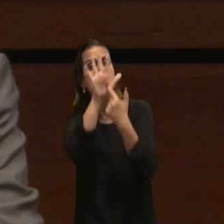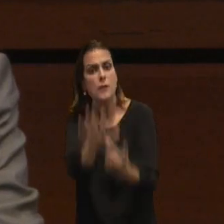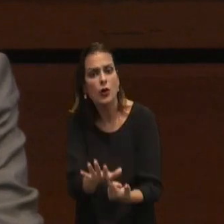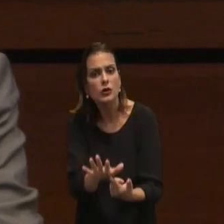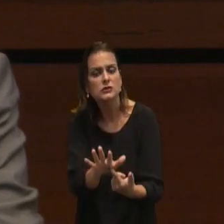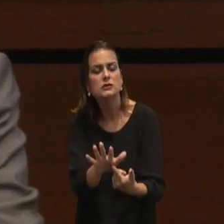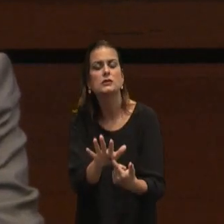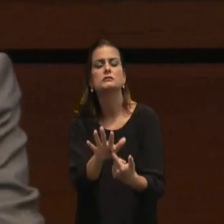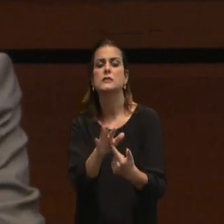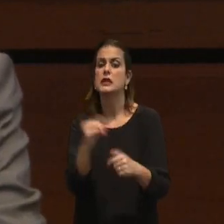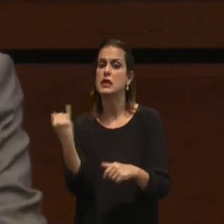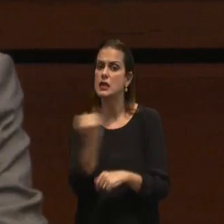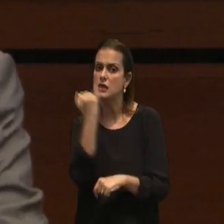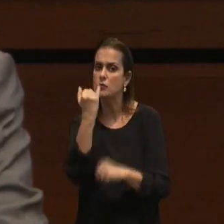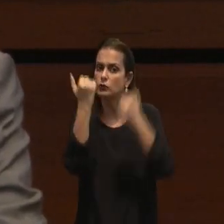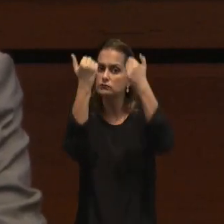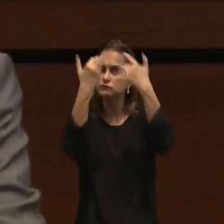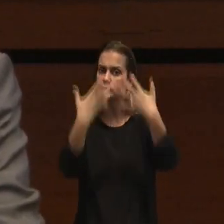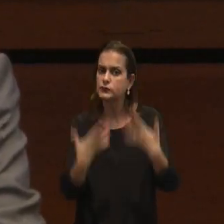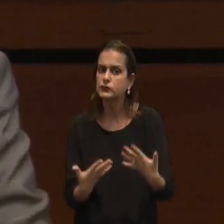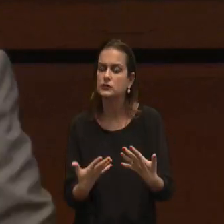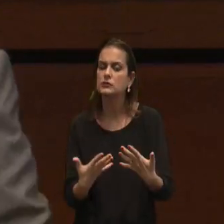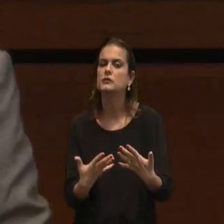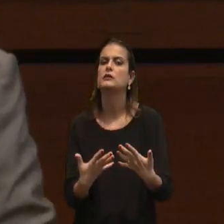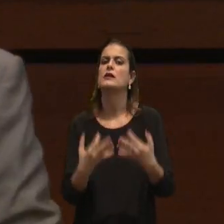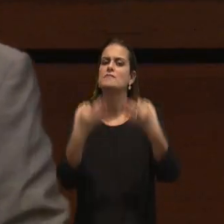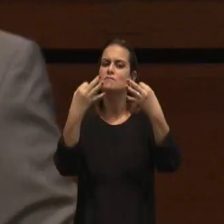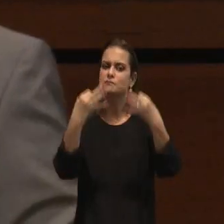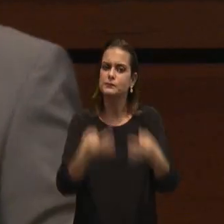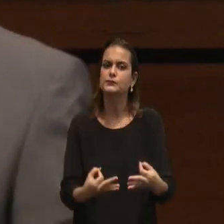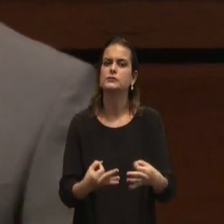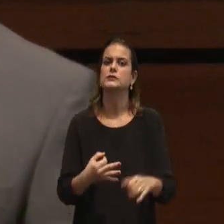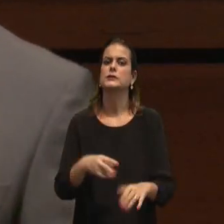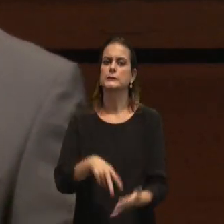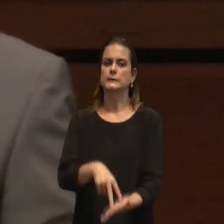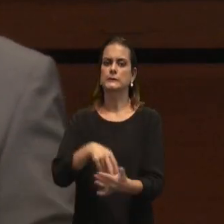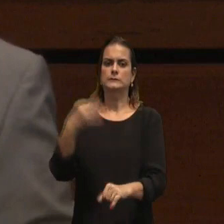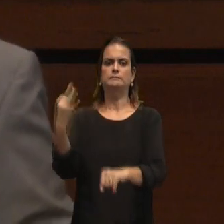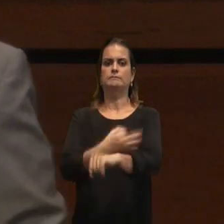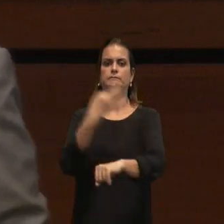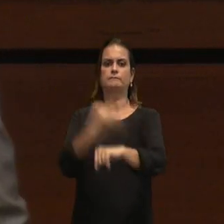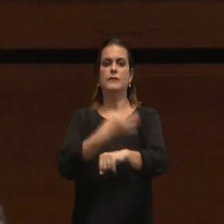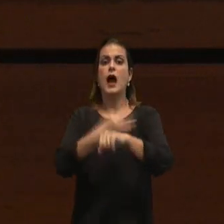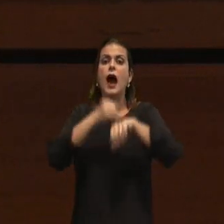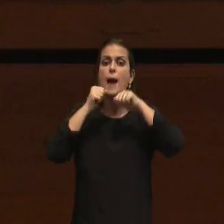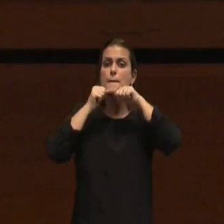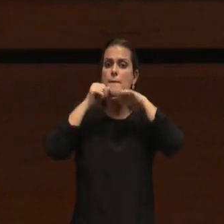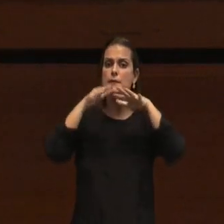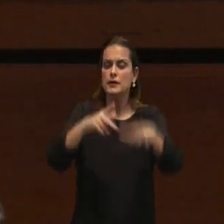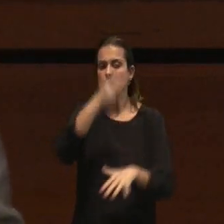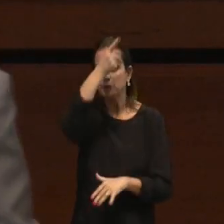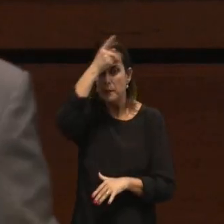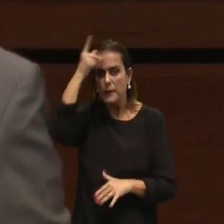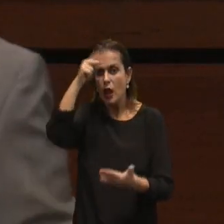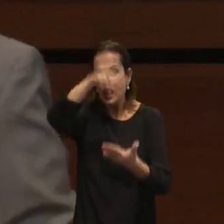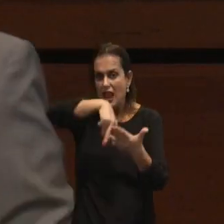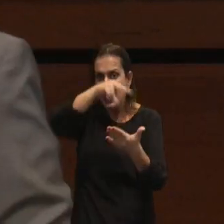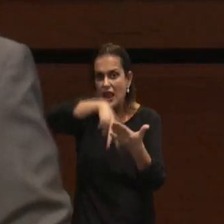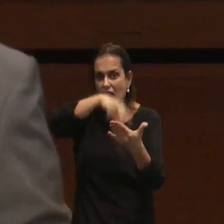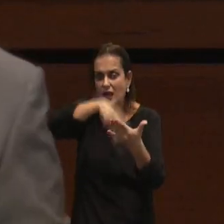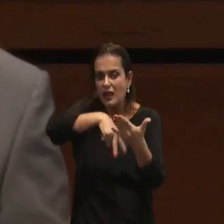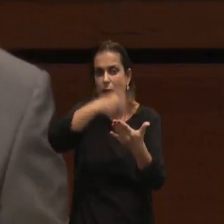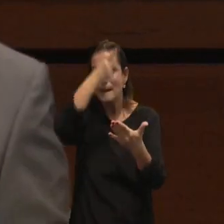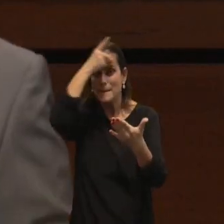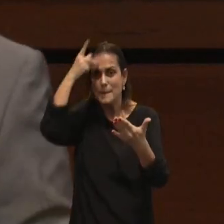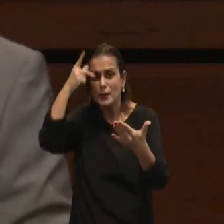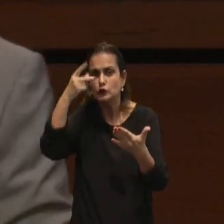acho importante destacar, que é exatamente a perseverança. Bem-aventurados aqueles que leem, aqueles